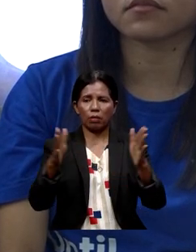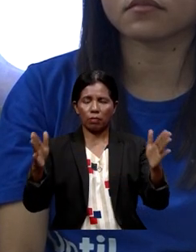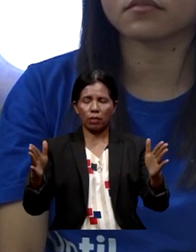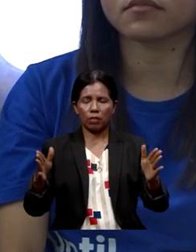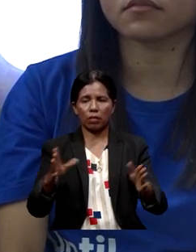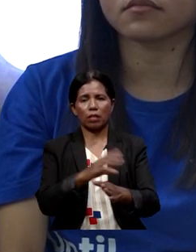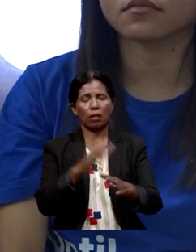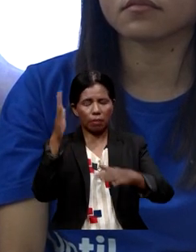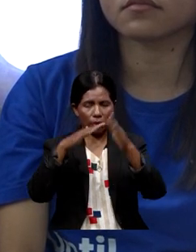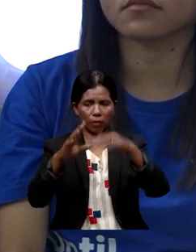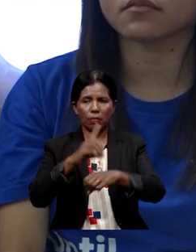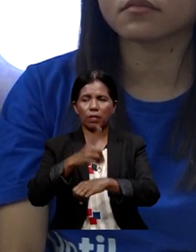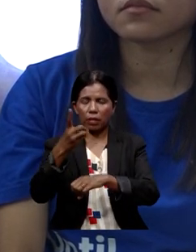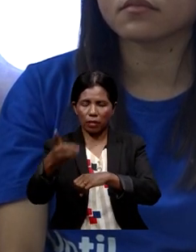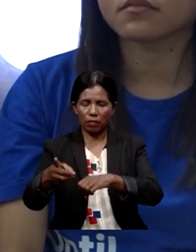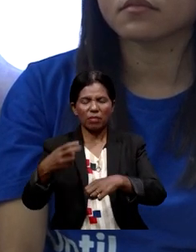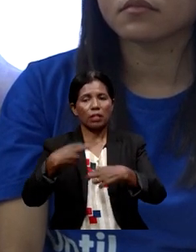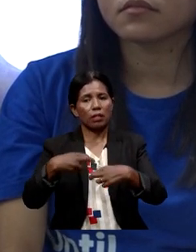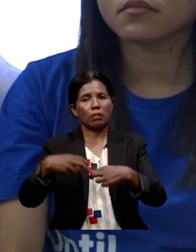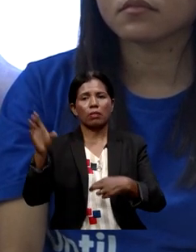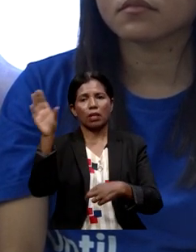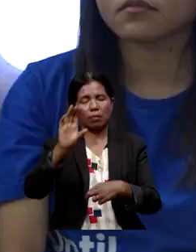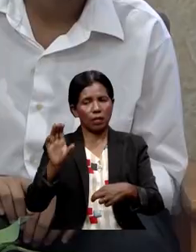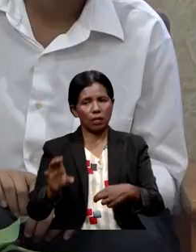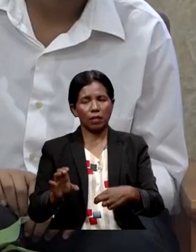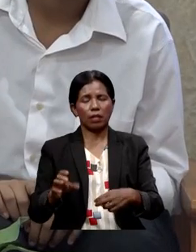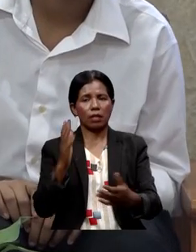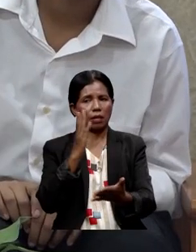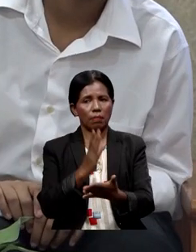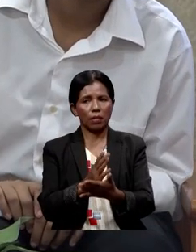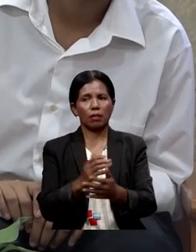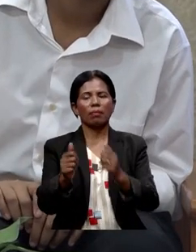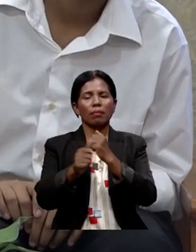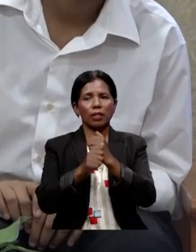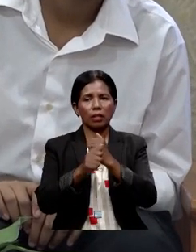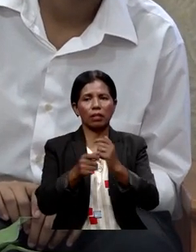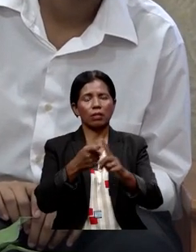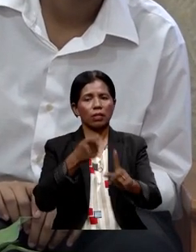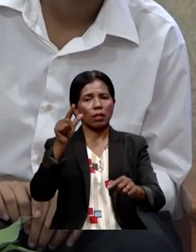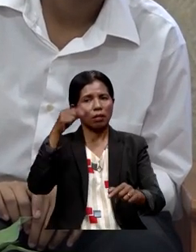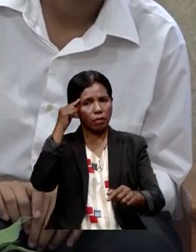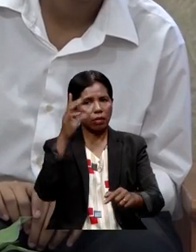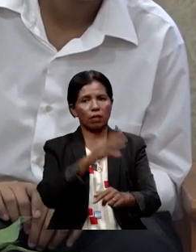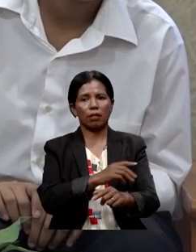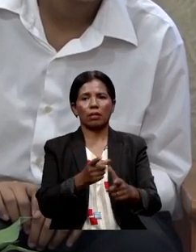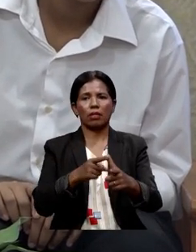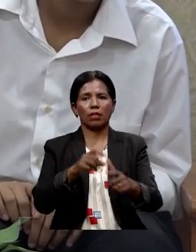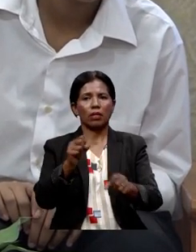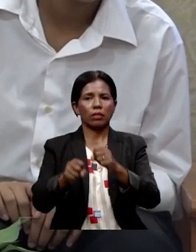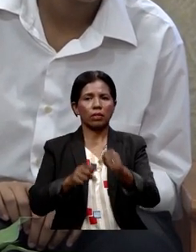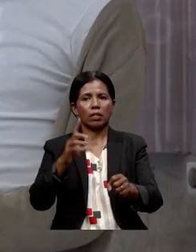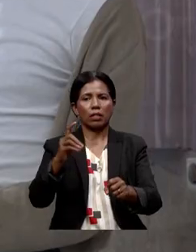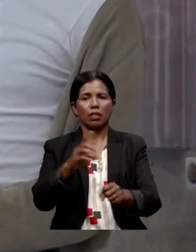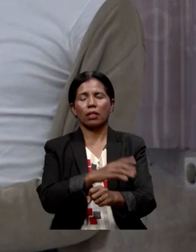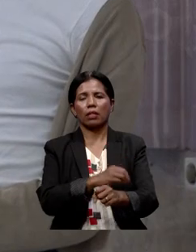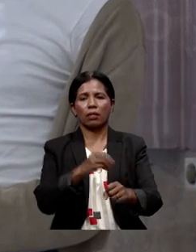conflito, desastre no risco climático. E não tem que apara a ação concreta do seu governo, doador, da sociedade civil